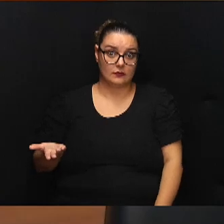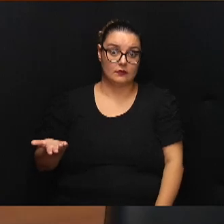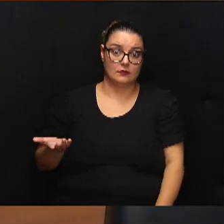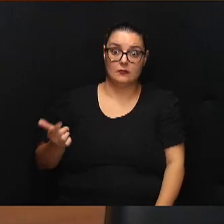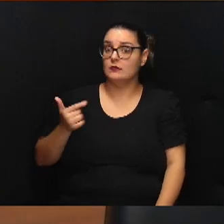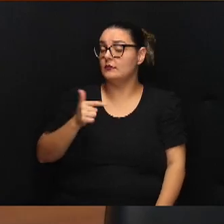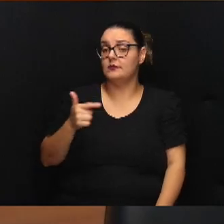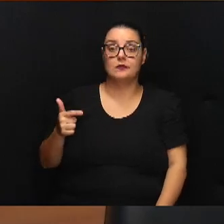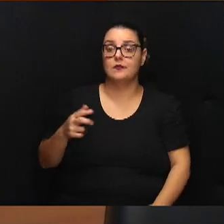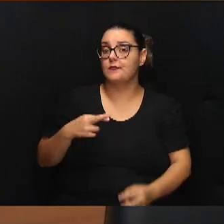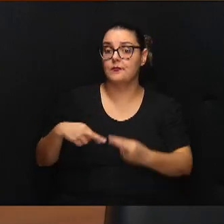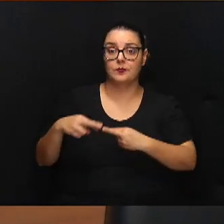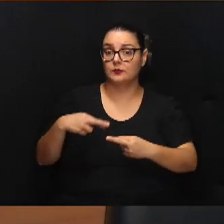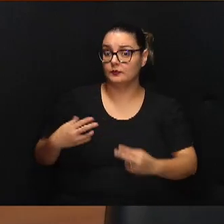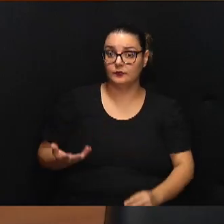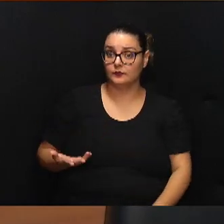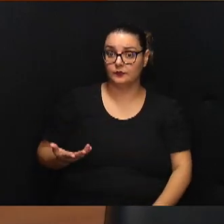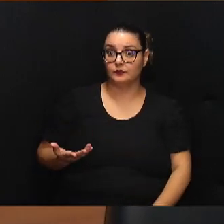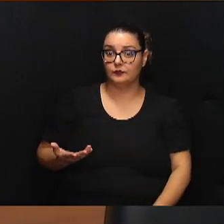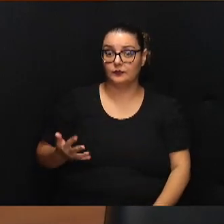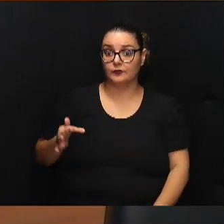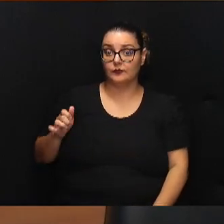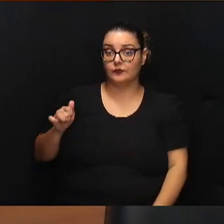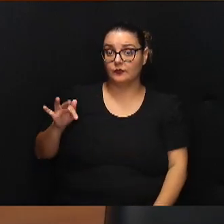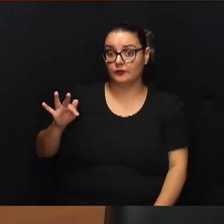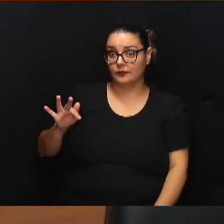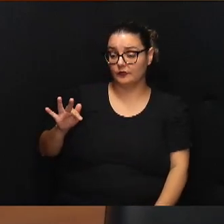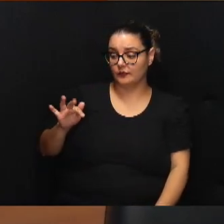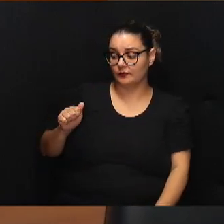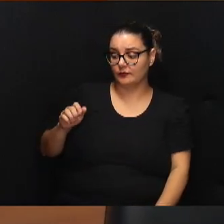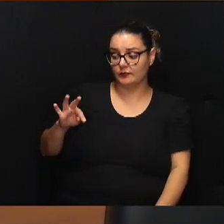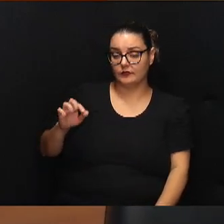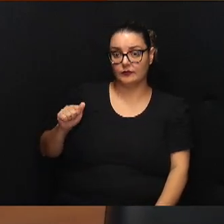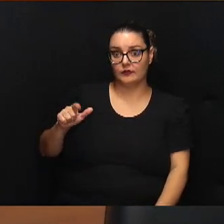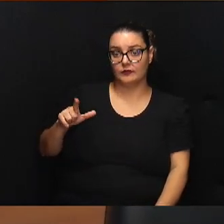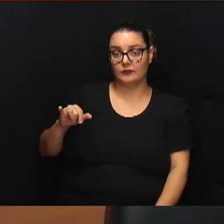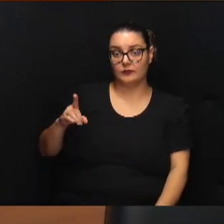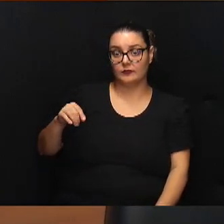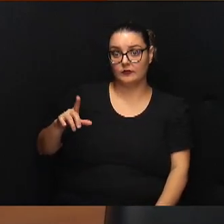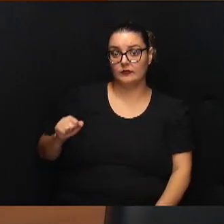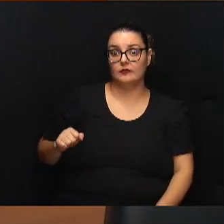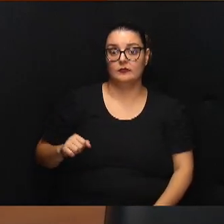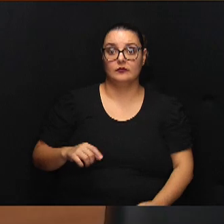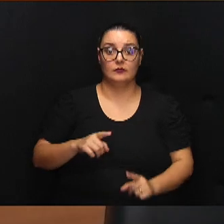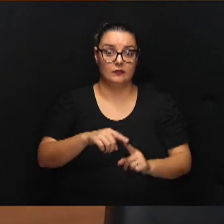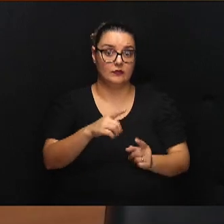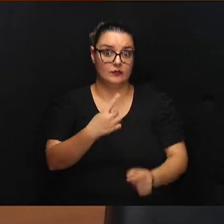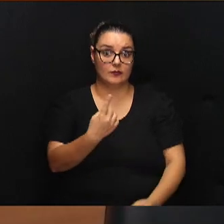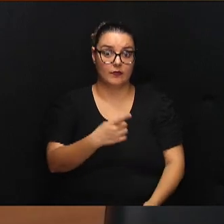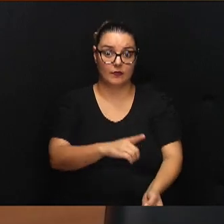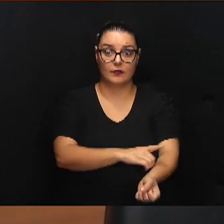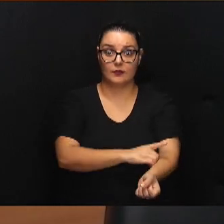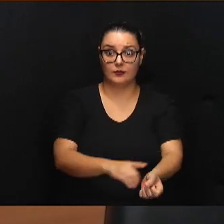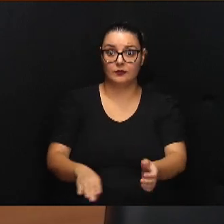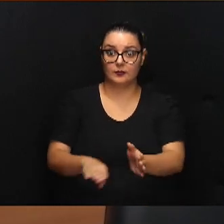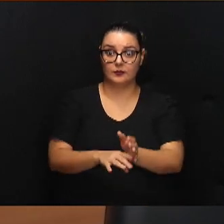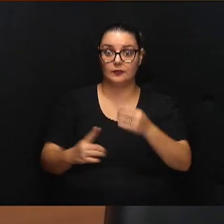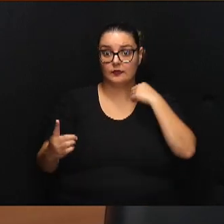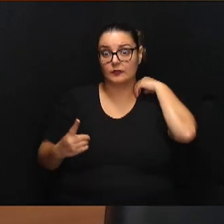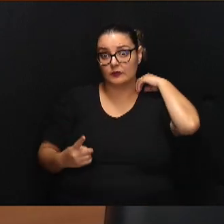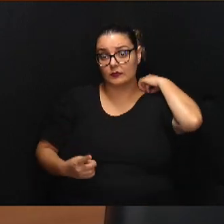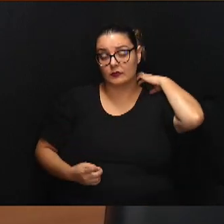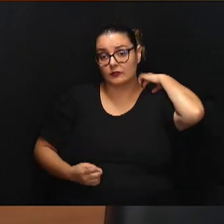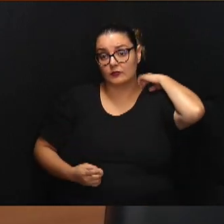não tem nenhuma relação com essa fatalidade da ocorrência do diabetes tipo 1. E a pessoa vem aparentemente saudável até que começa a perder